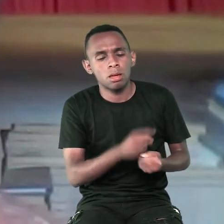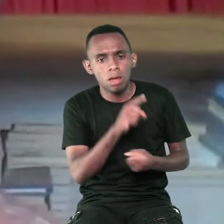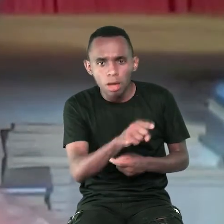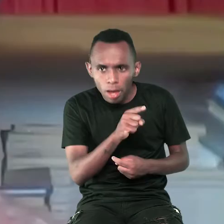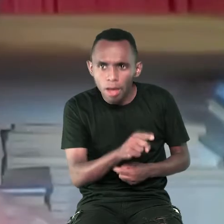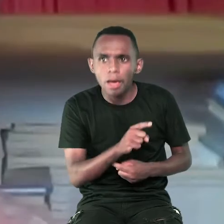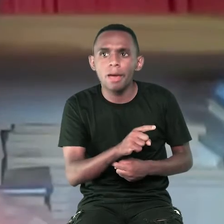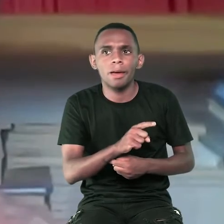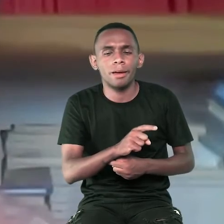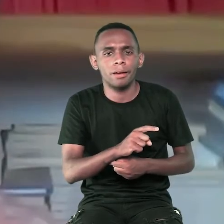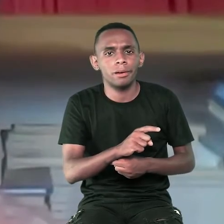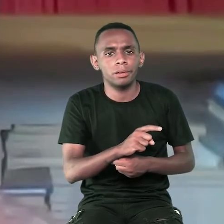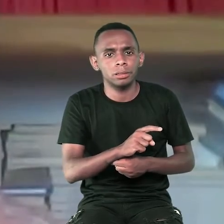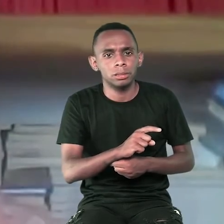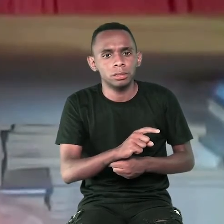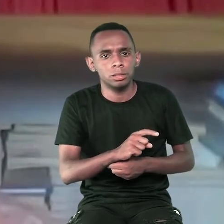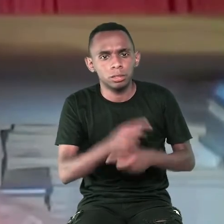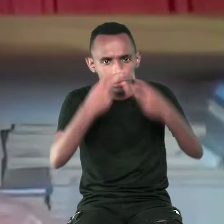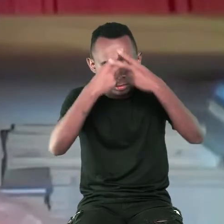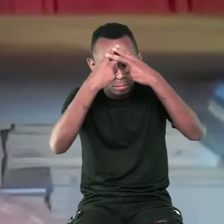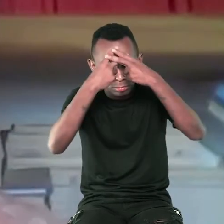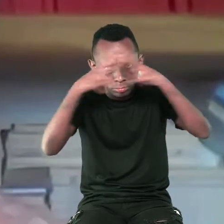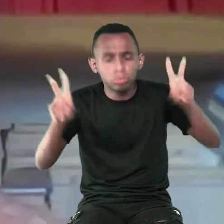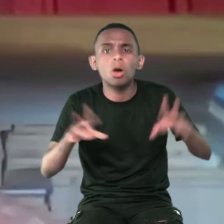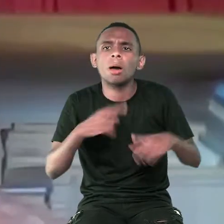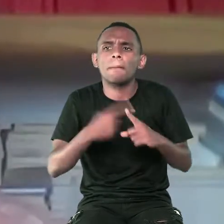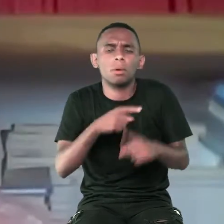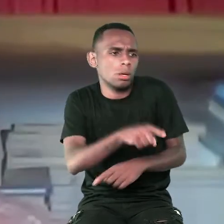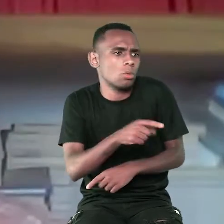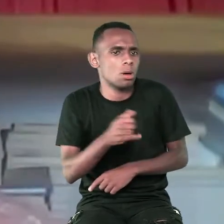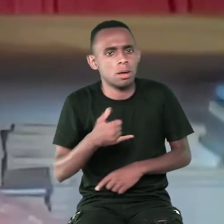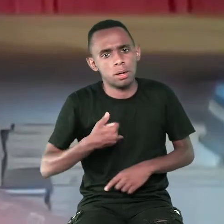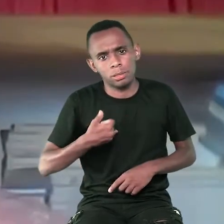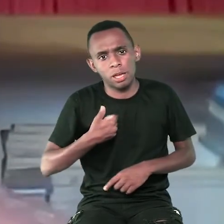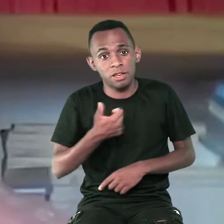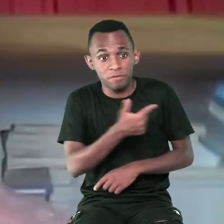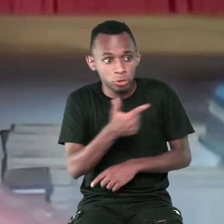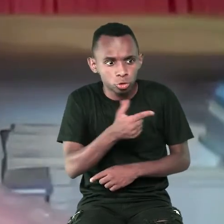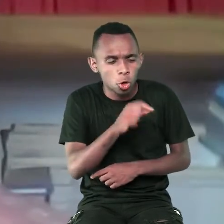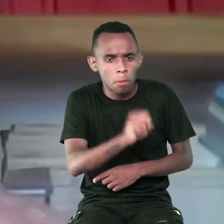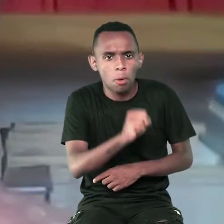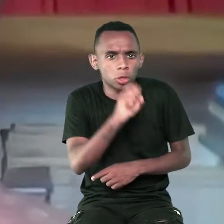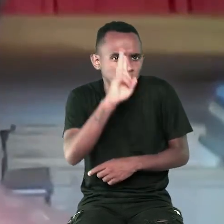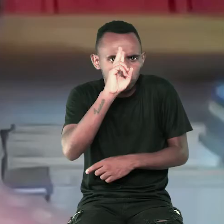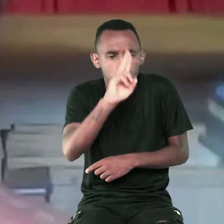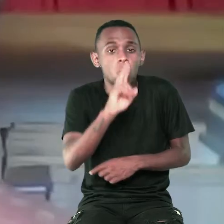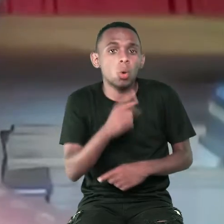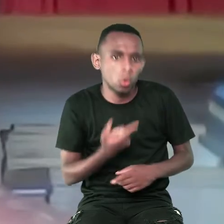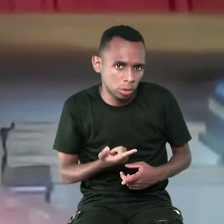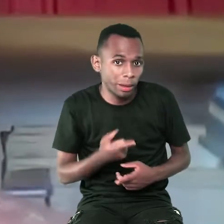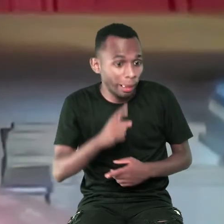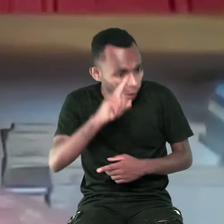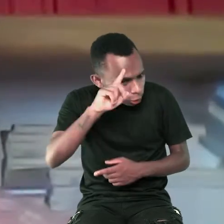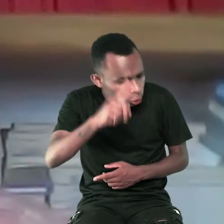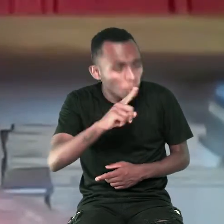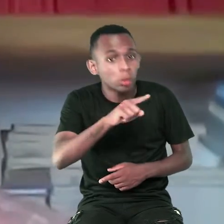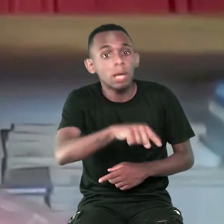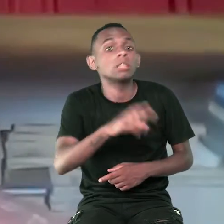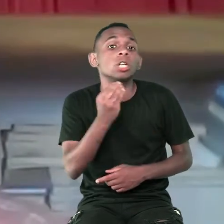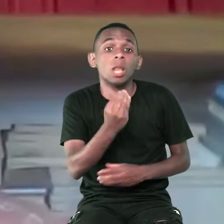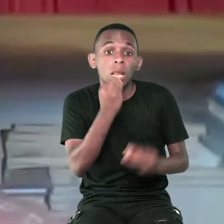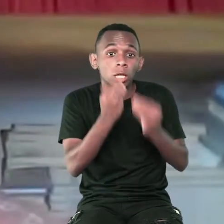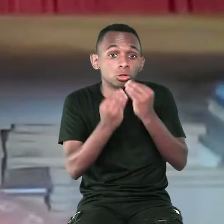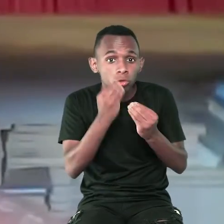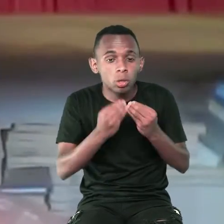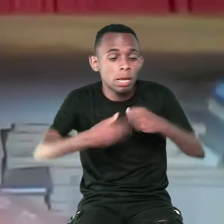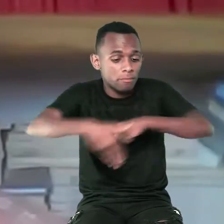isso também é uma quebra de paradigma, né? Porque que uma menina de 22 anos pode ser dona, porque ali ela assume como dona de uma lanchonete à beira